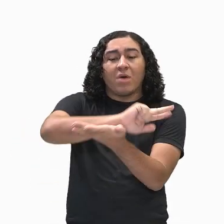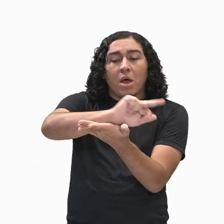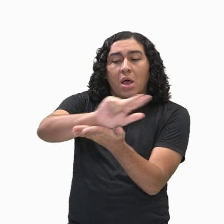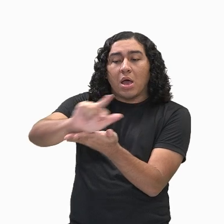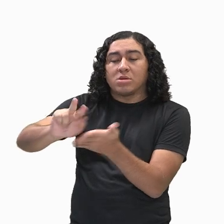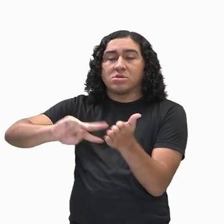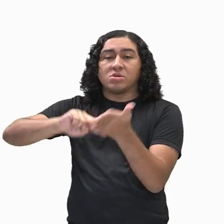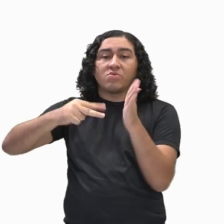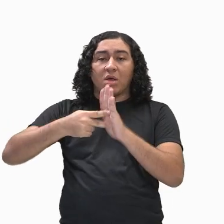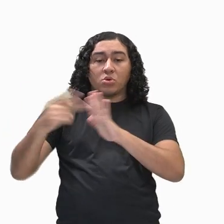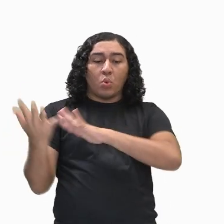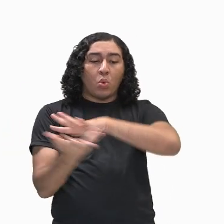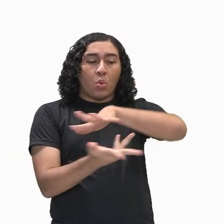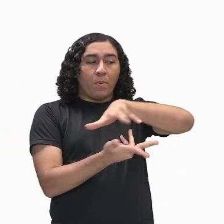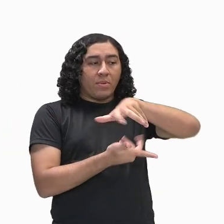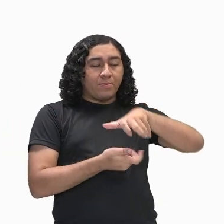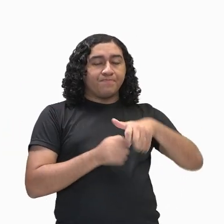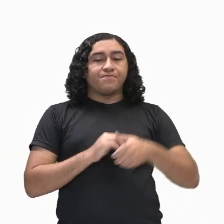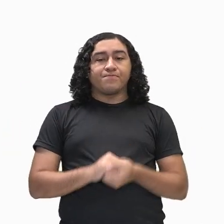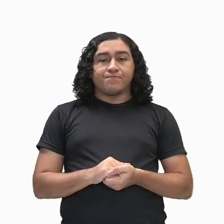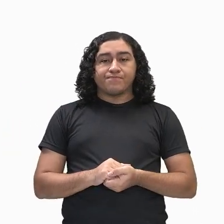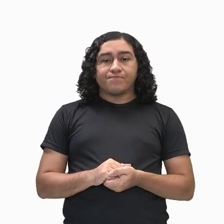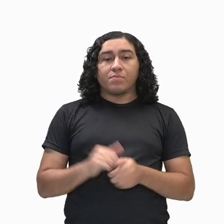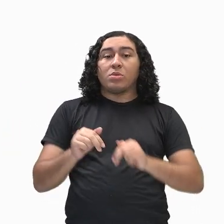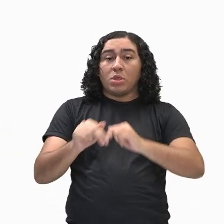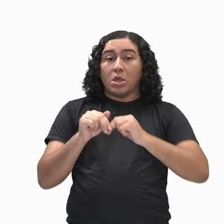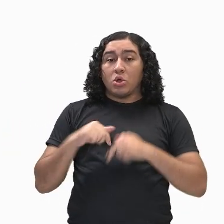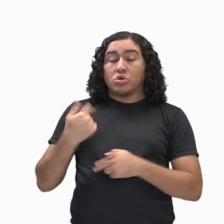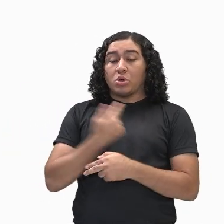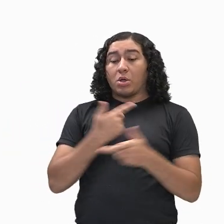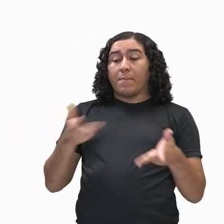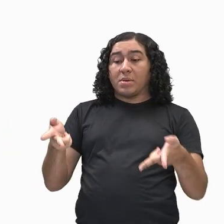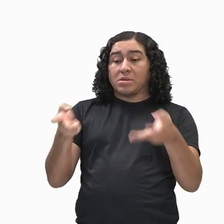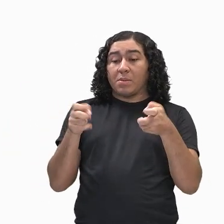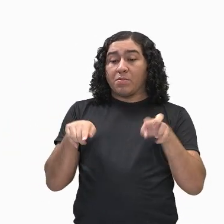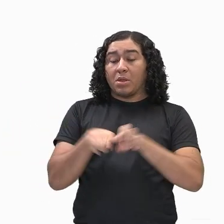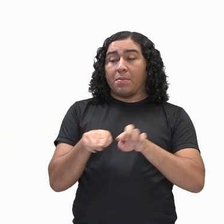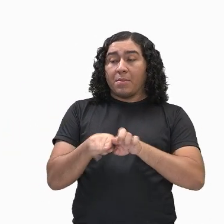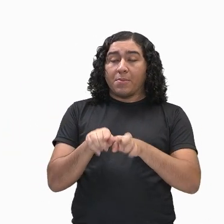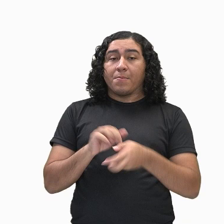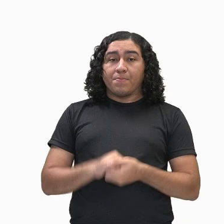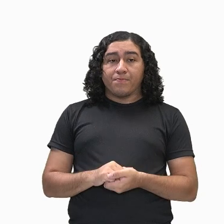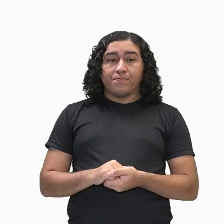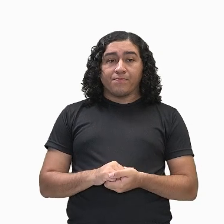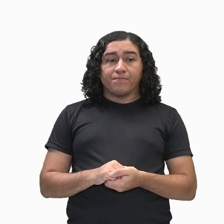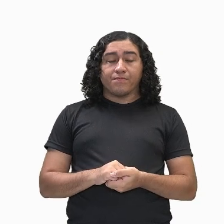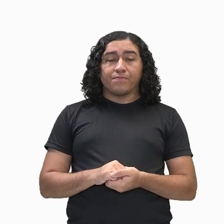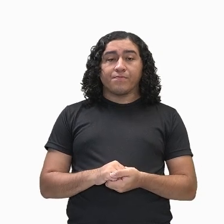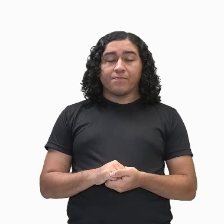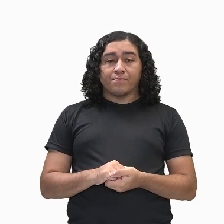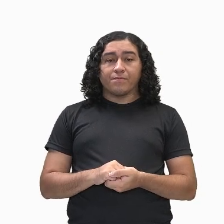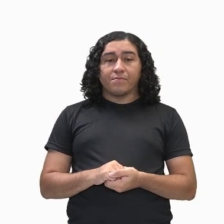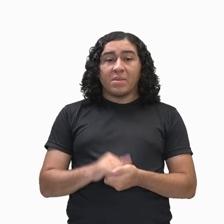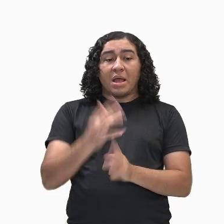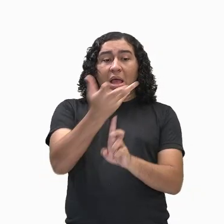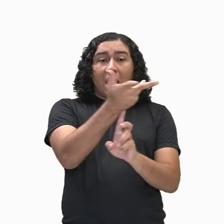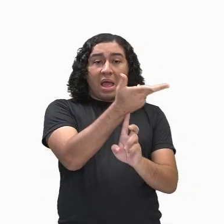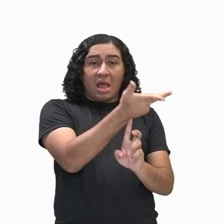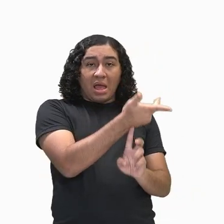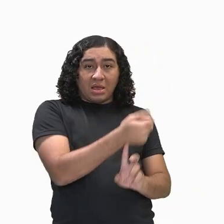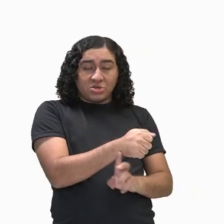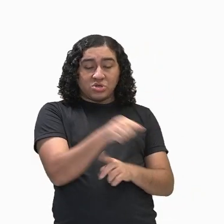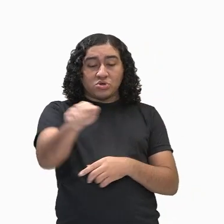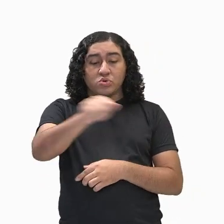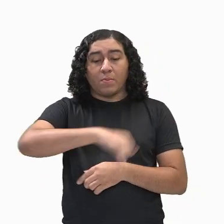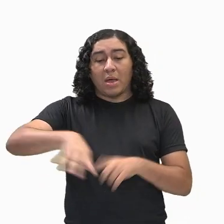global. Aqui, assim, podemos perceber que a arte, aqui chamada de